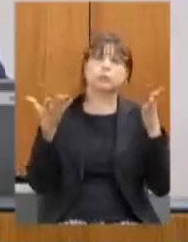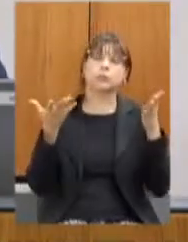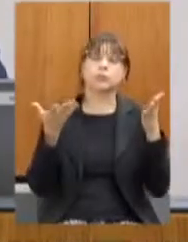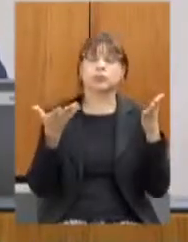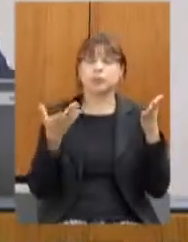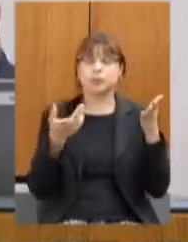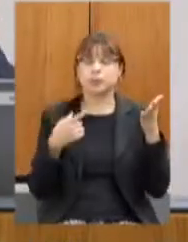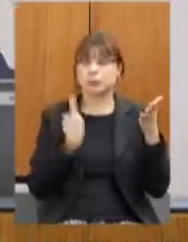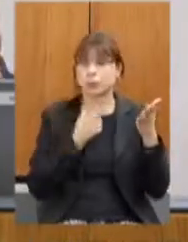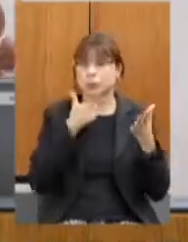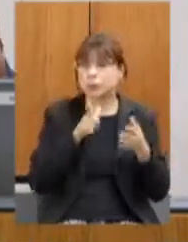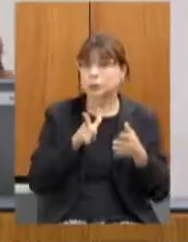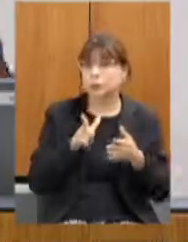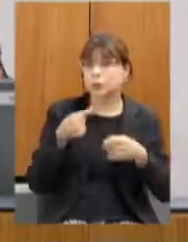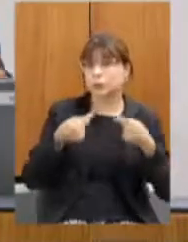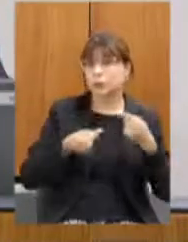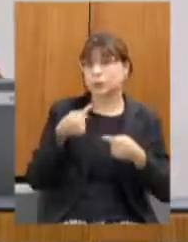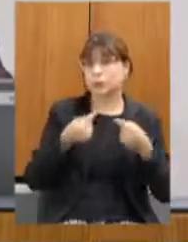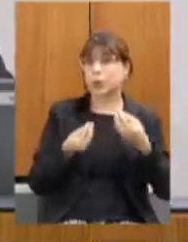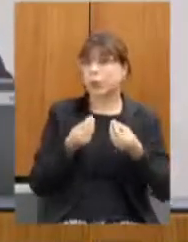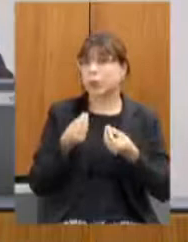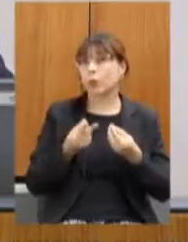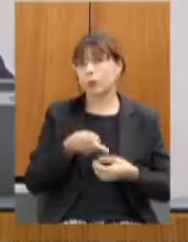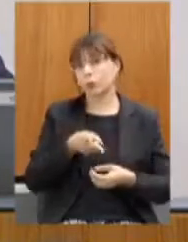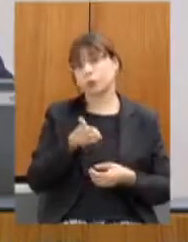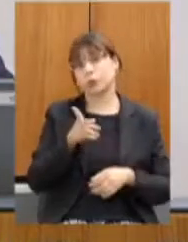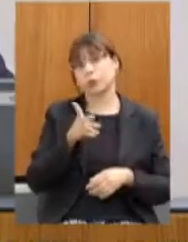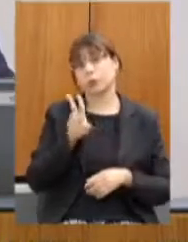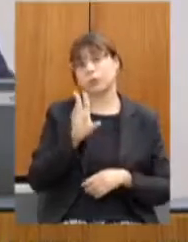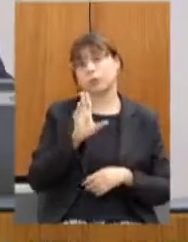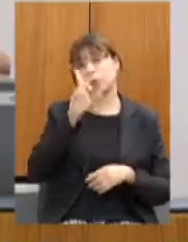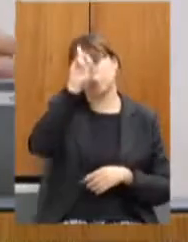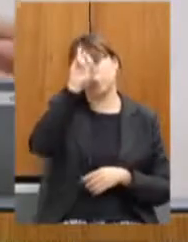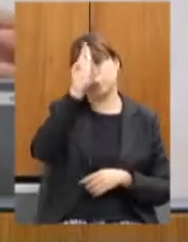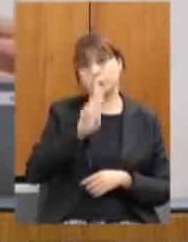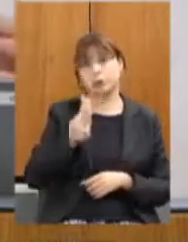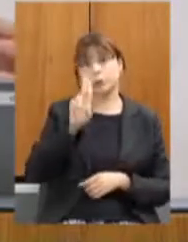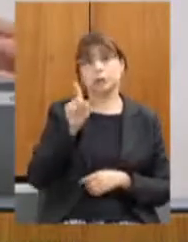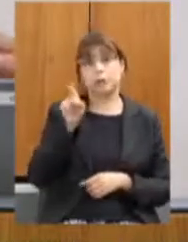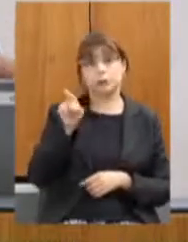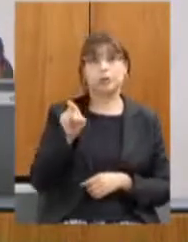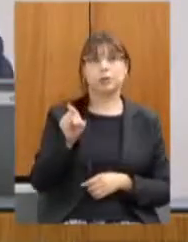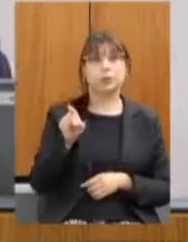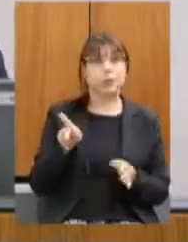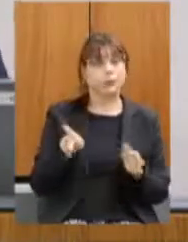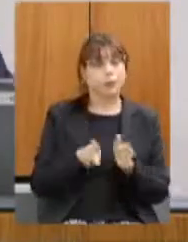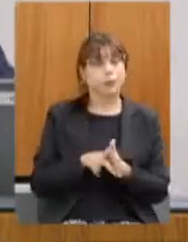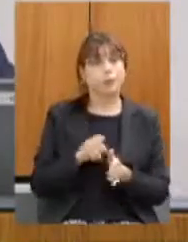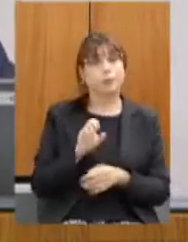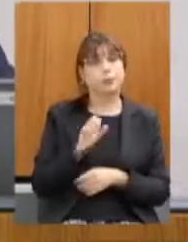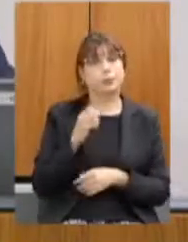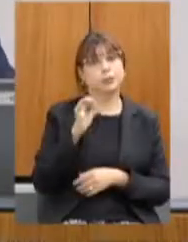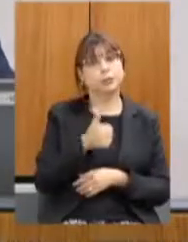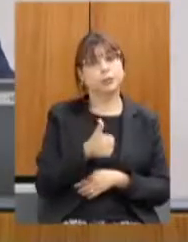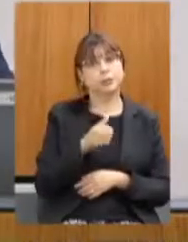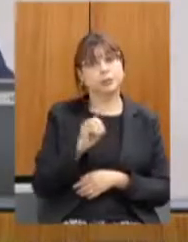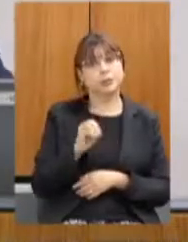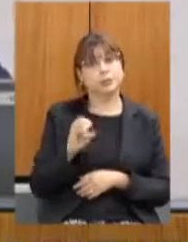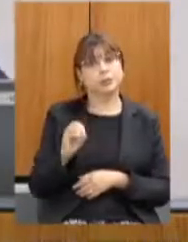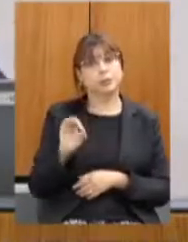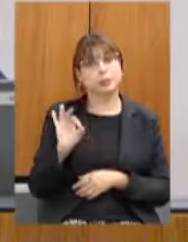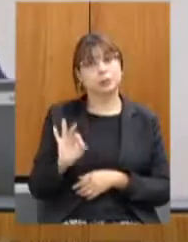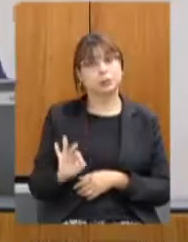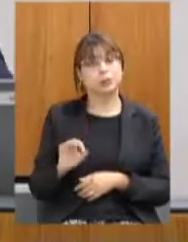discutir o funcionamento do Hospital Universitário é um hospital sem por cento SUS é um hospital